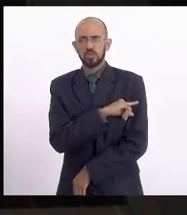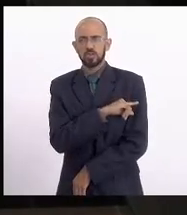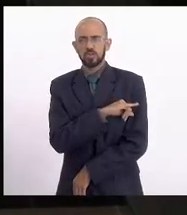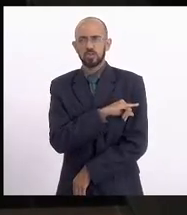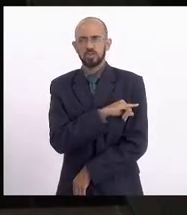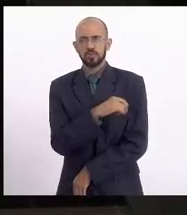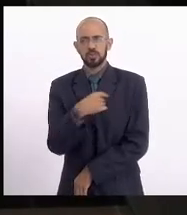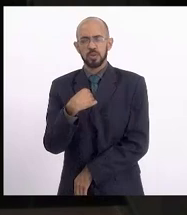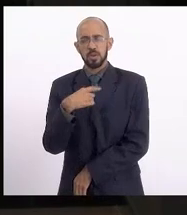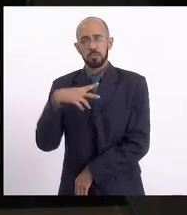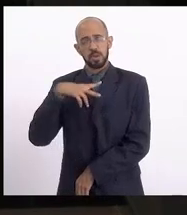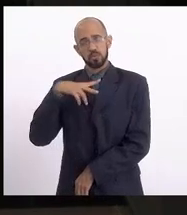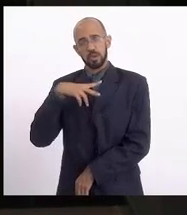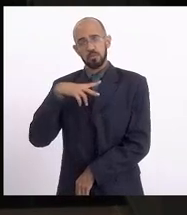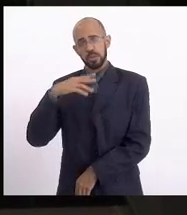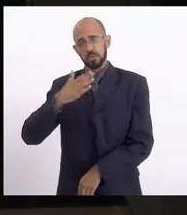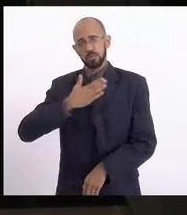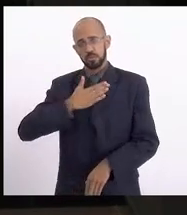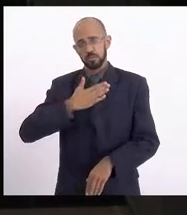eu, particularmente,